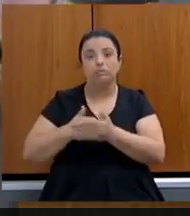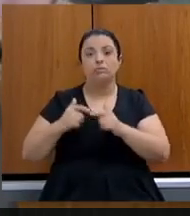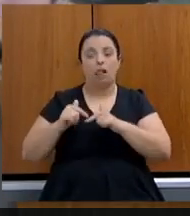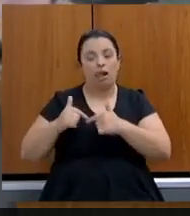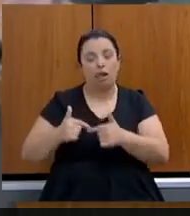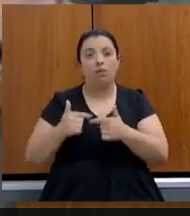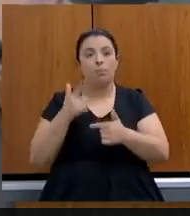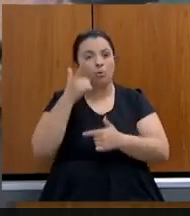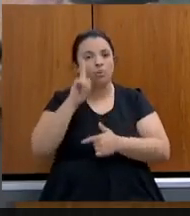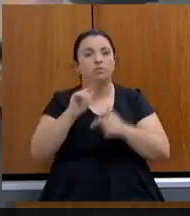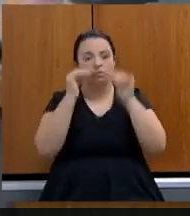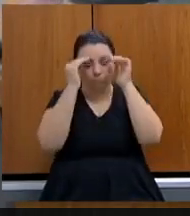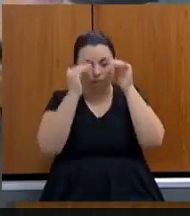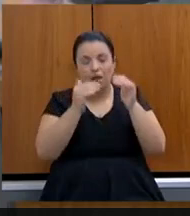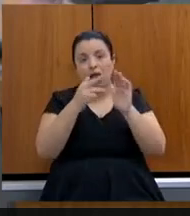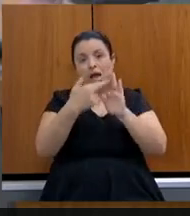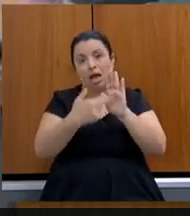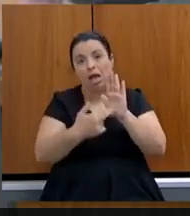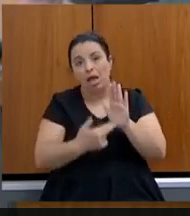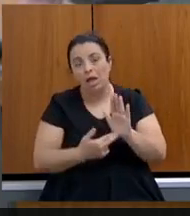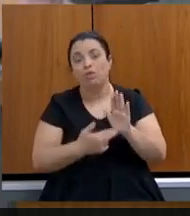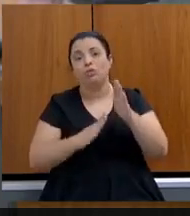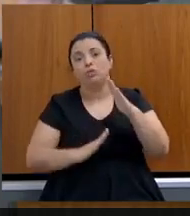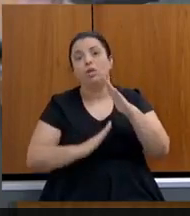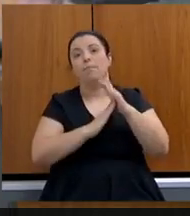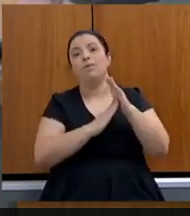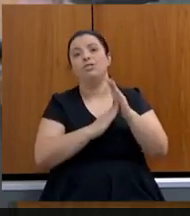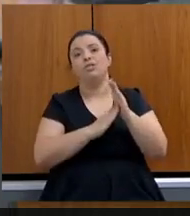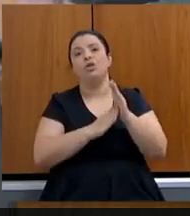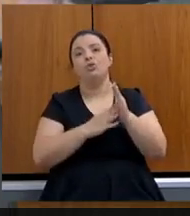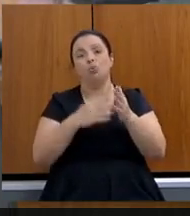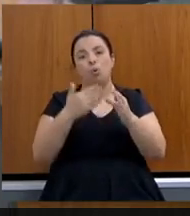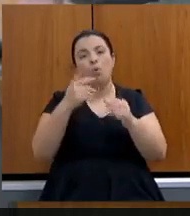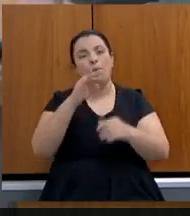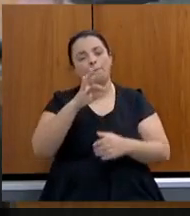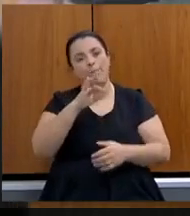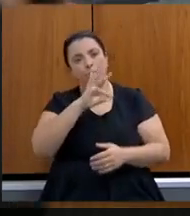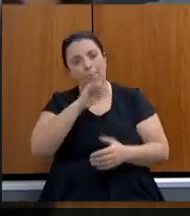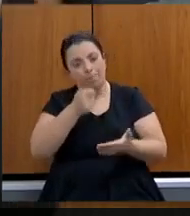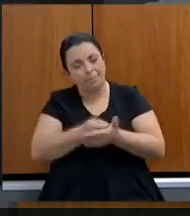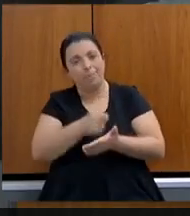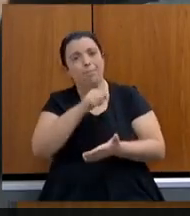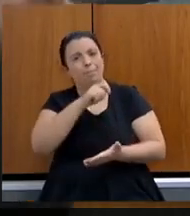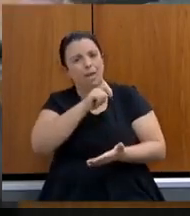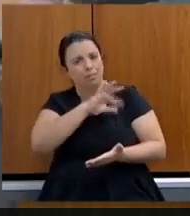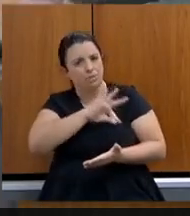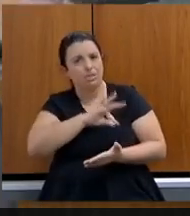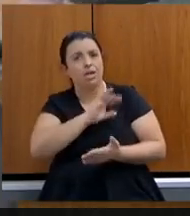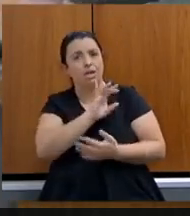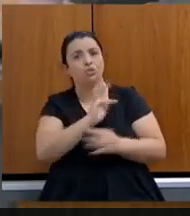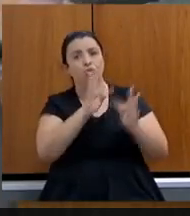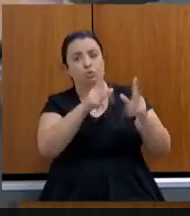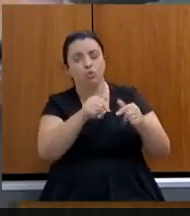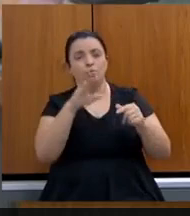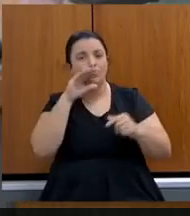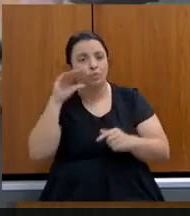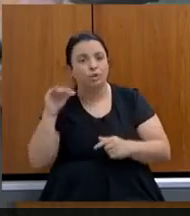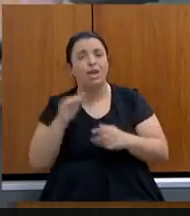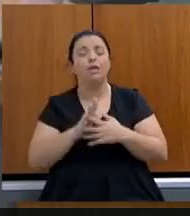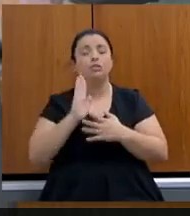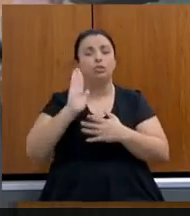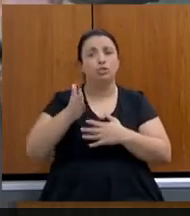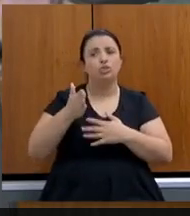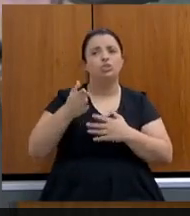cumprimento dos limites prudenciais de folha né Já ouvi na o valor mais expressivo bom então essa irregularidade